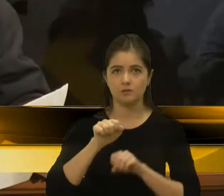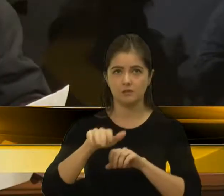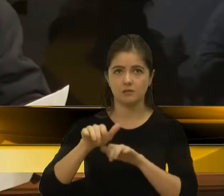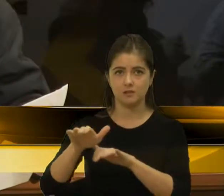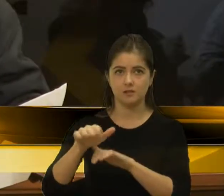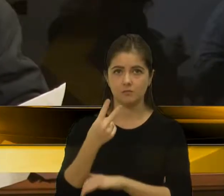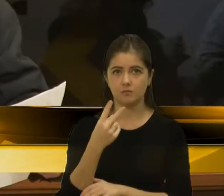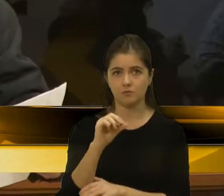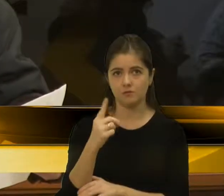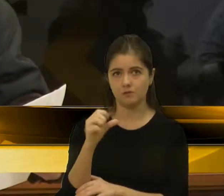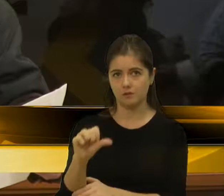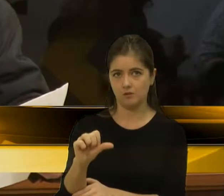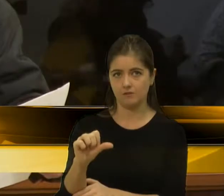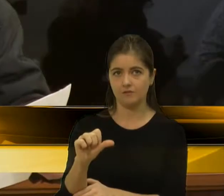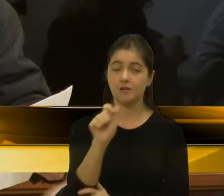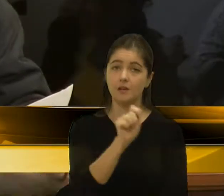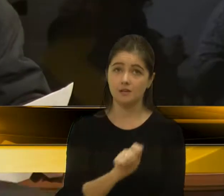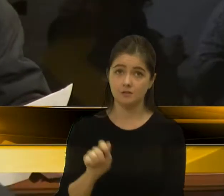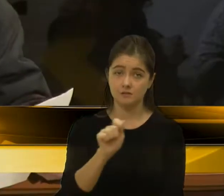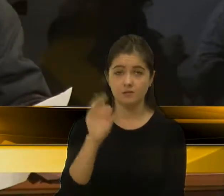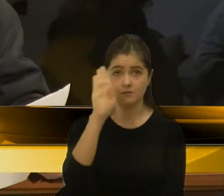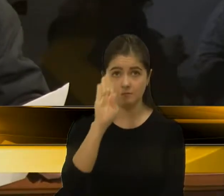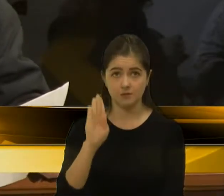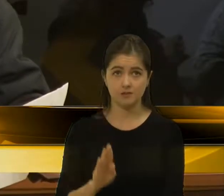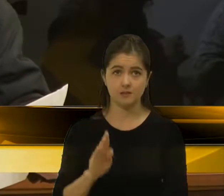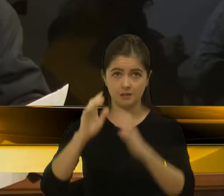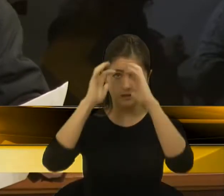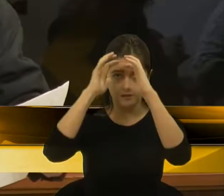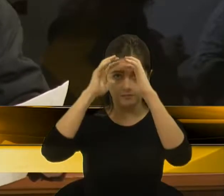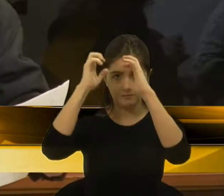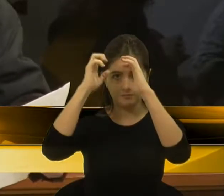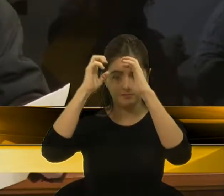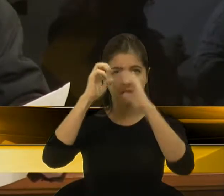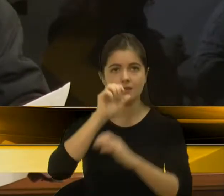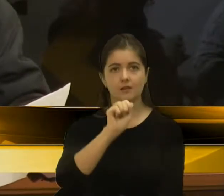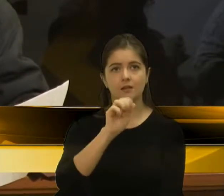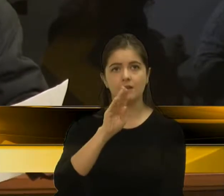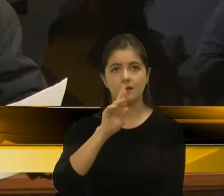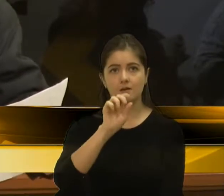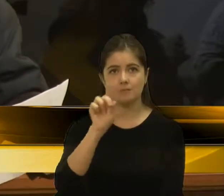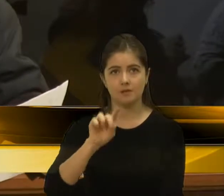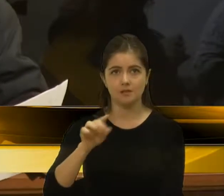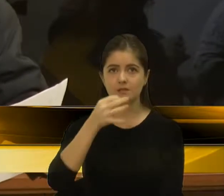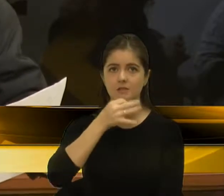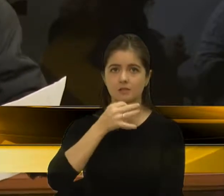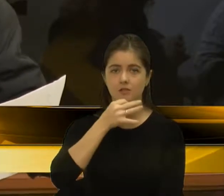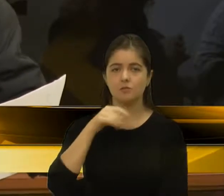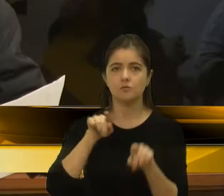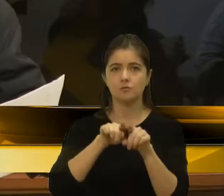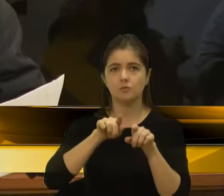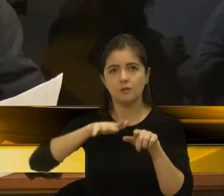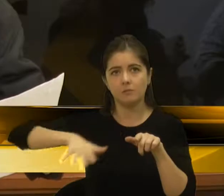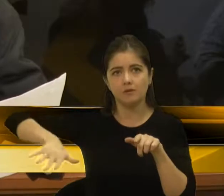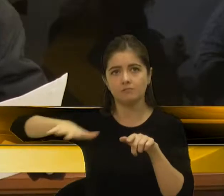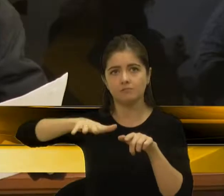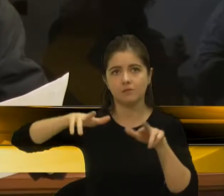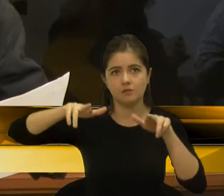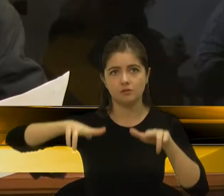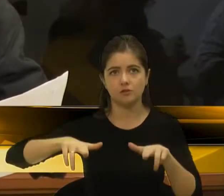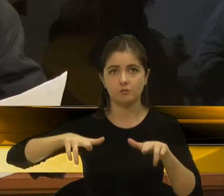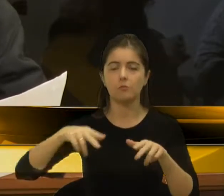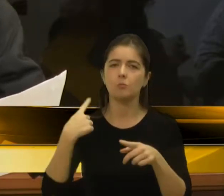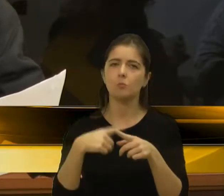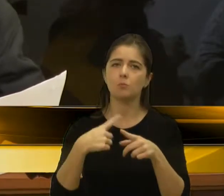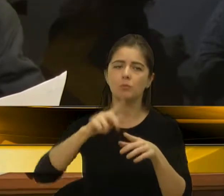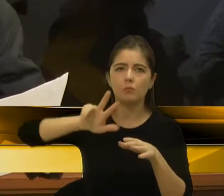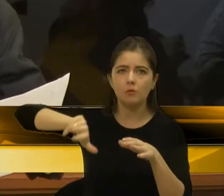do ano ocorrente para a Associação Brasileira de Alzheimer, a Abras, Caxias do Sul e Subregião. O intuito do uso deste espaço é